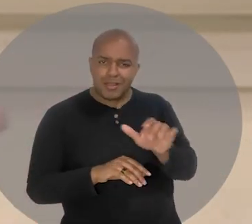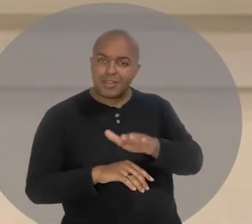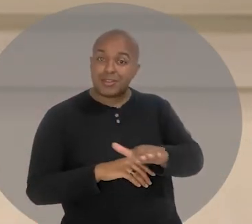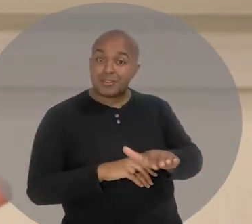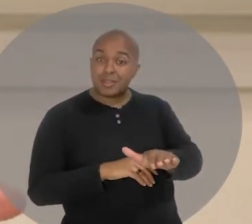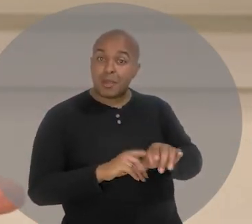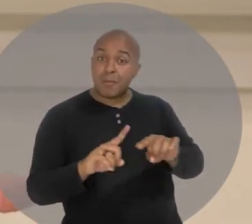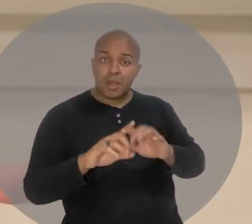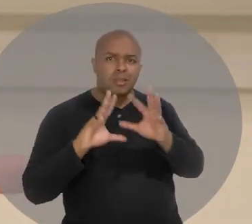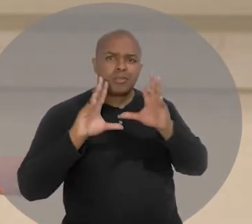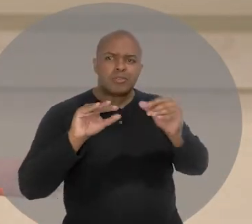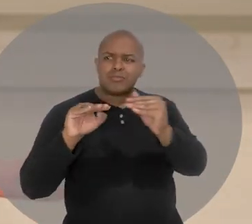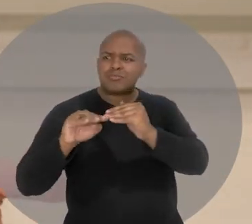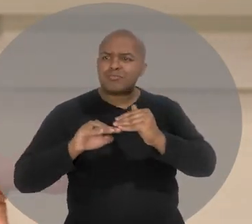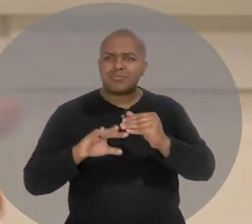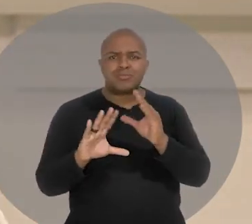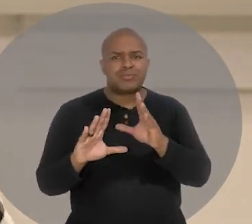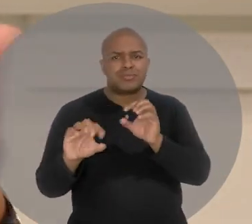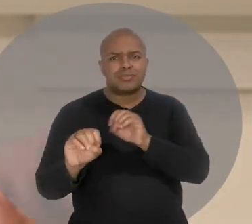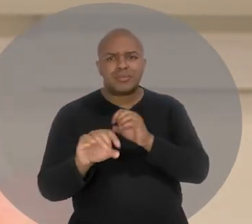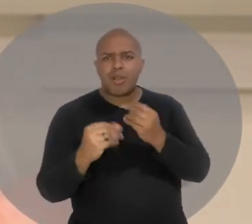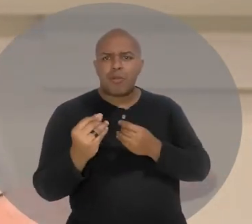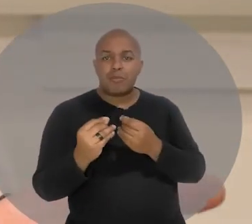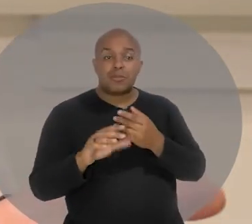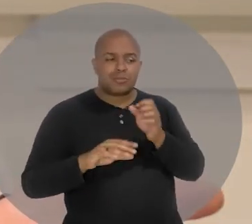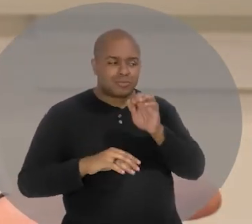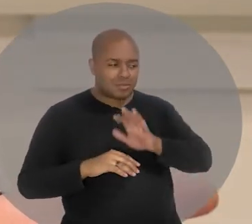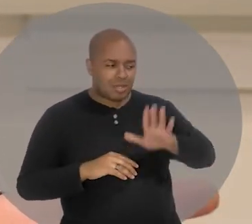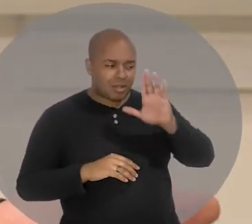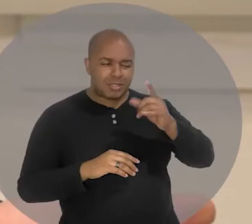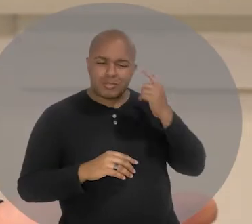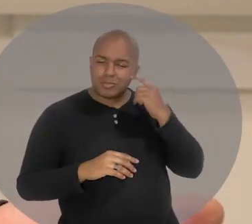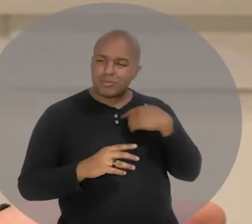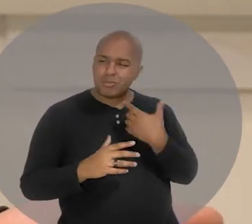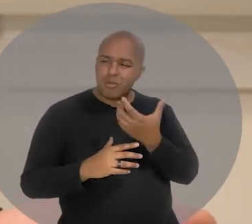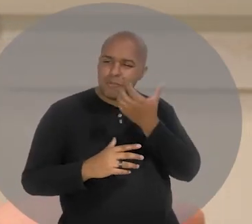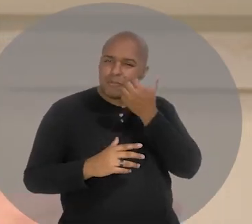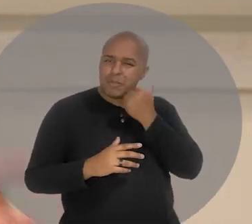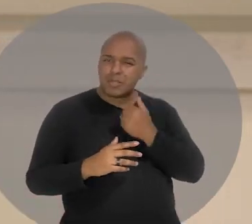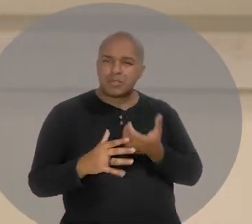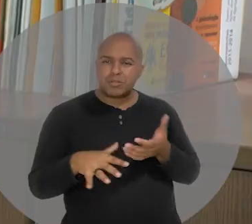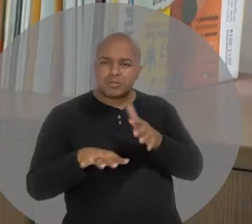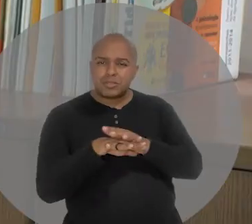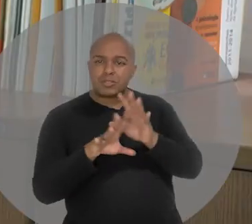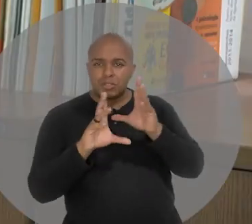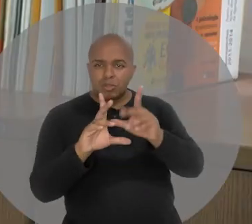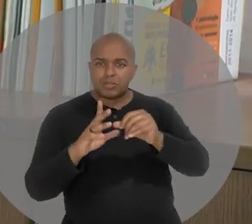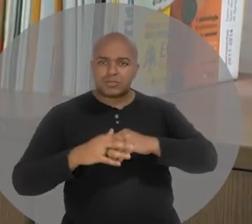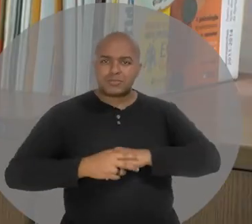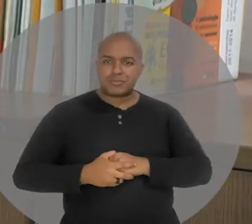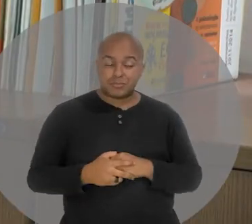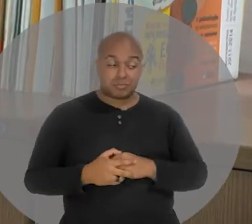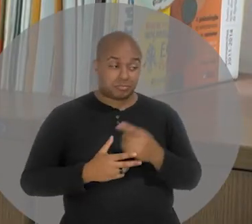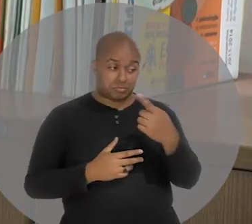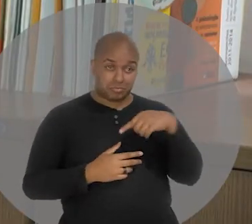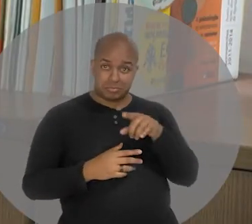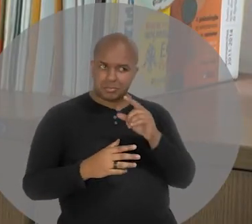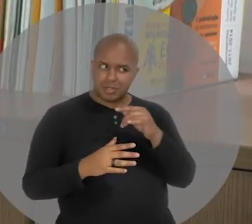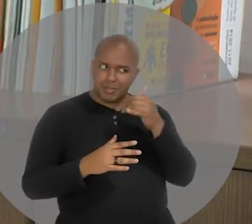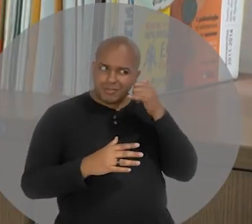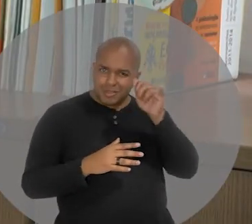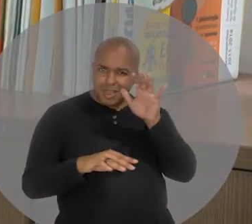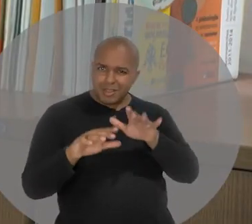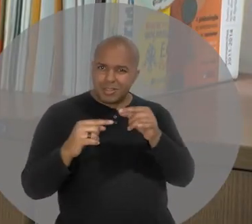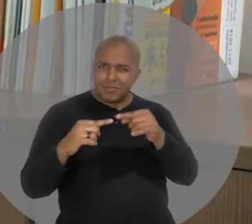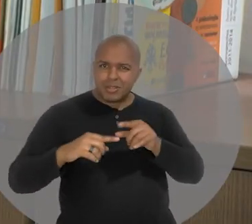para todas as crianças. Então, de maneira geral, nós tornamos um ambiente mais inclusivo para todo mundo. A gente evitar esse